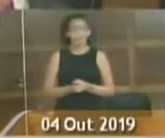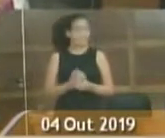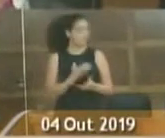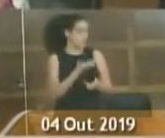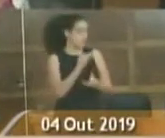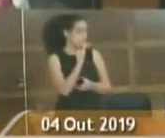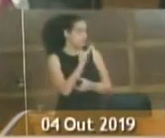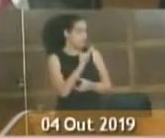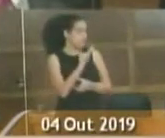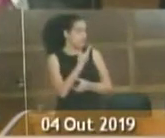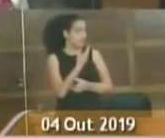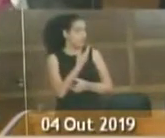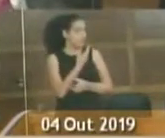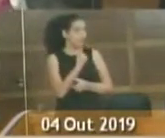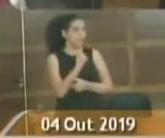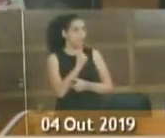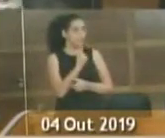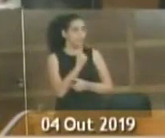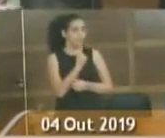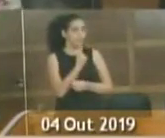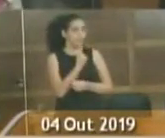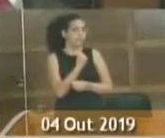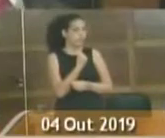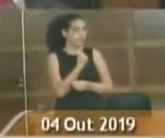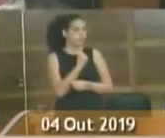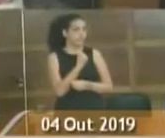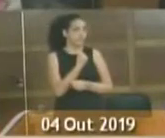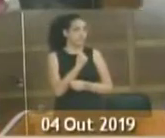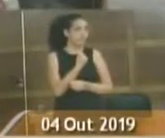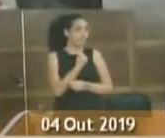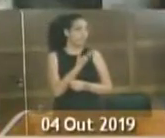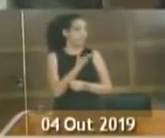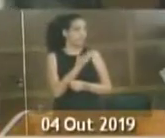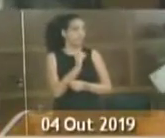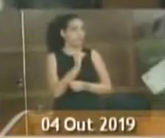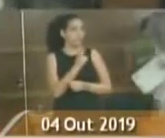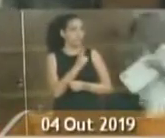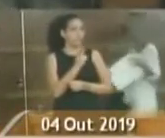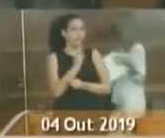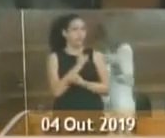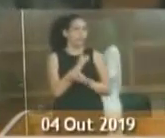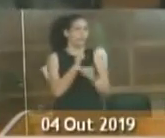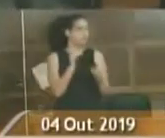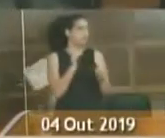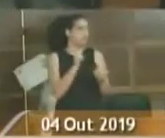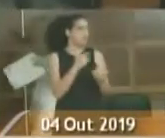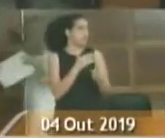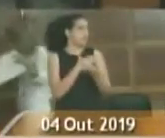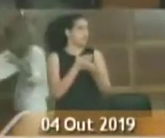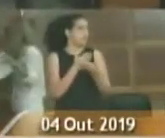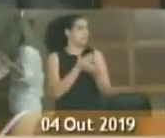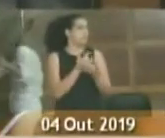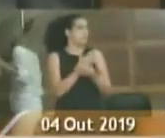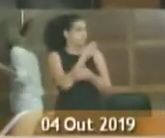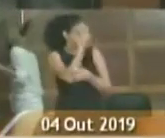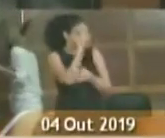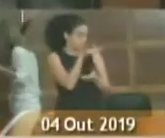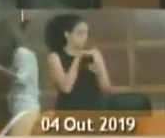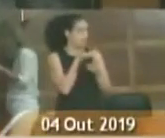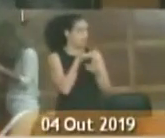quer dar suas considerações ou... mandar alguma mensagem. Vou começar. Alguém de